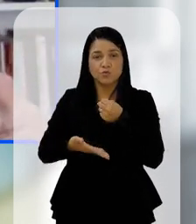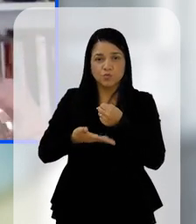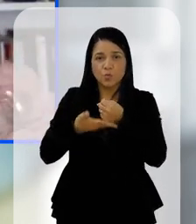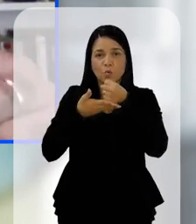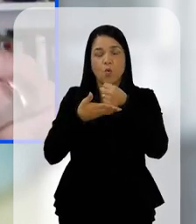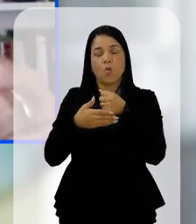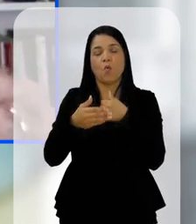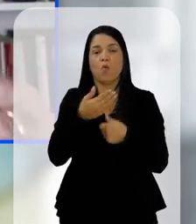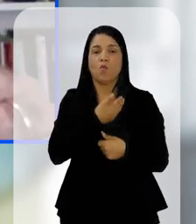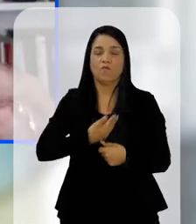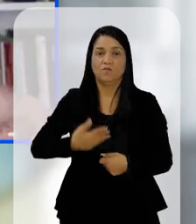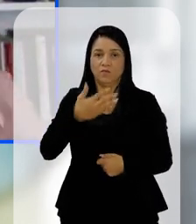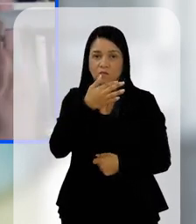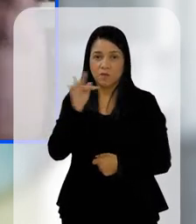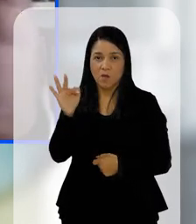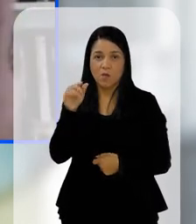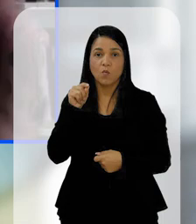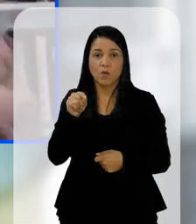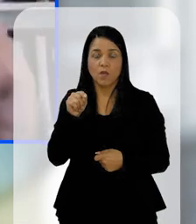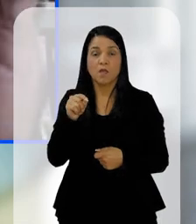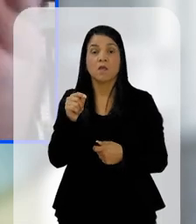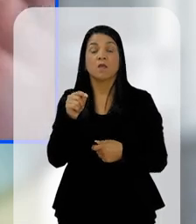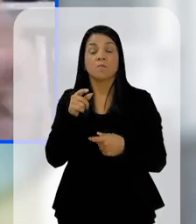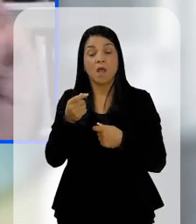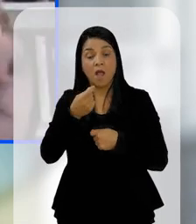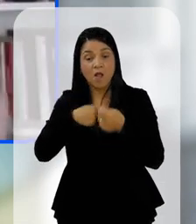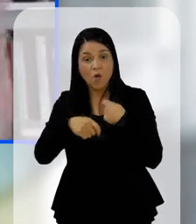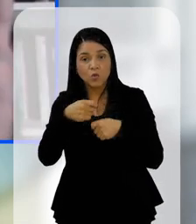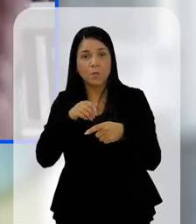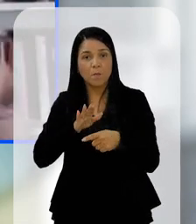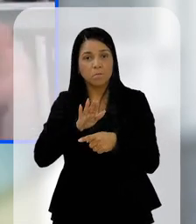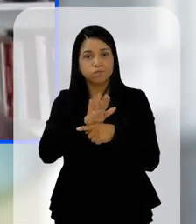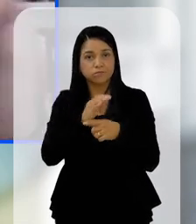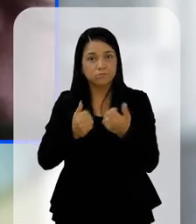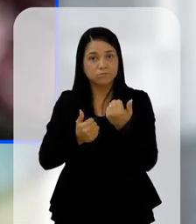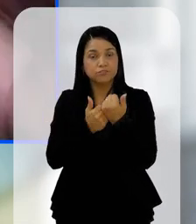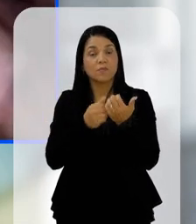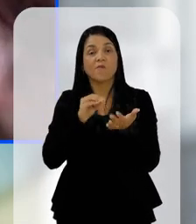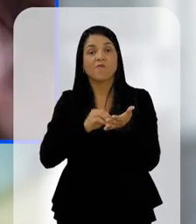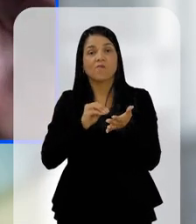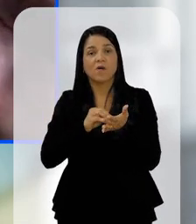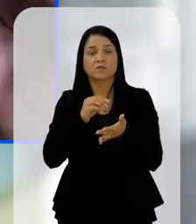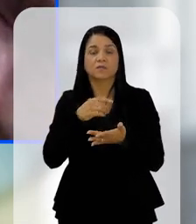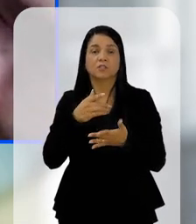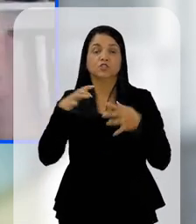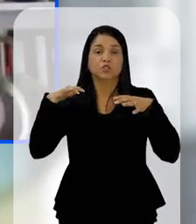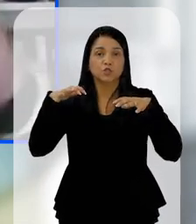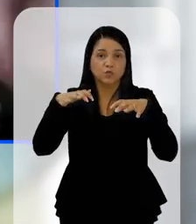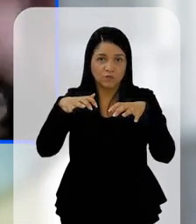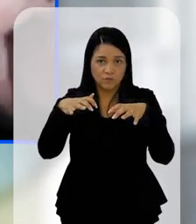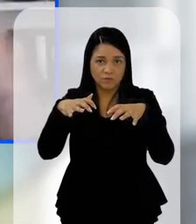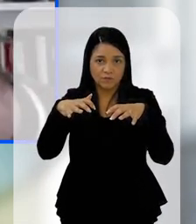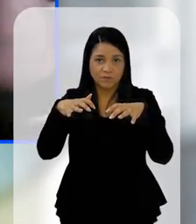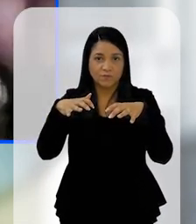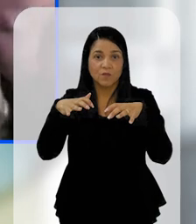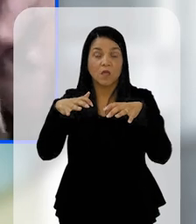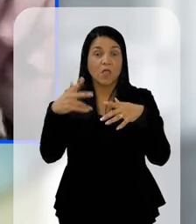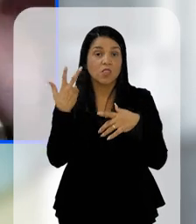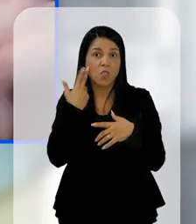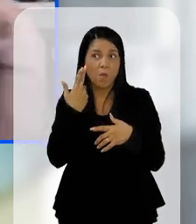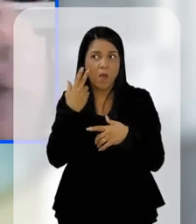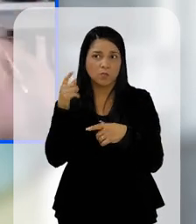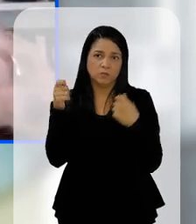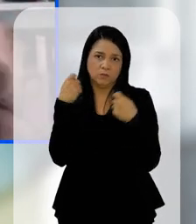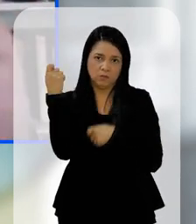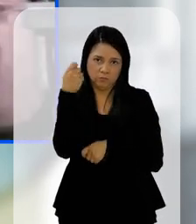buscaram socorro junto ao governo federal para atender a economia que é afetada pela falta de chuvas. Isso aí é uma coisa muito comum